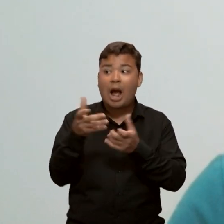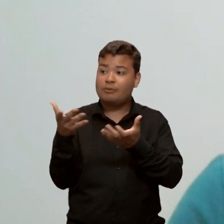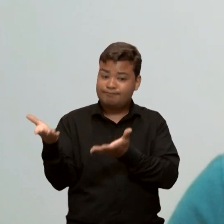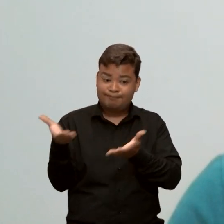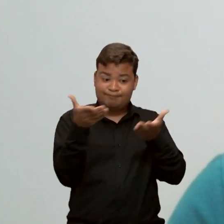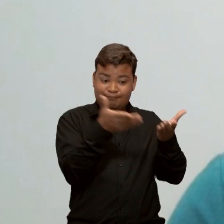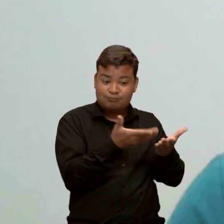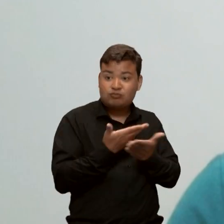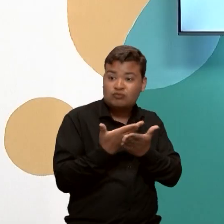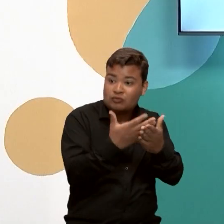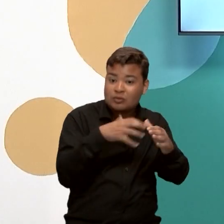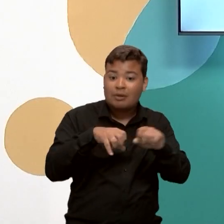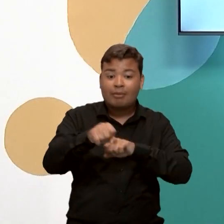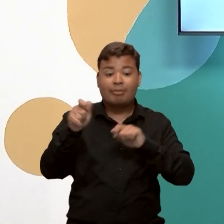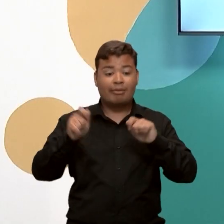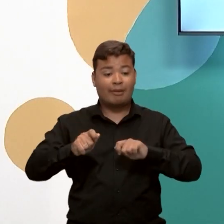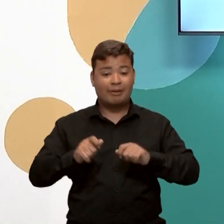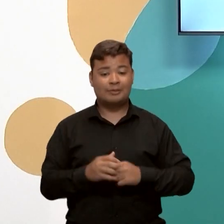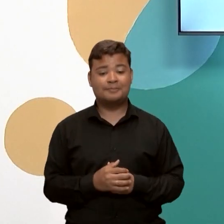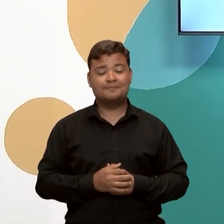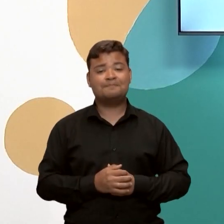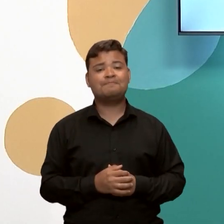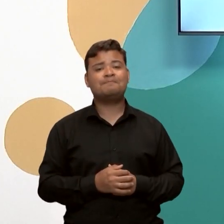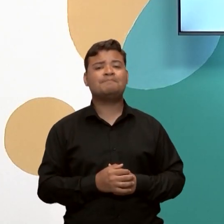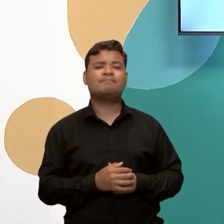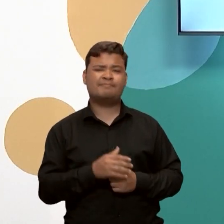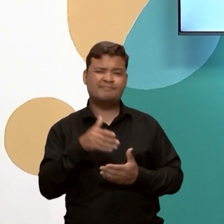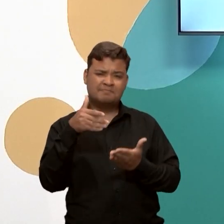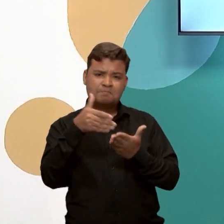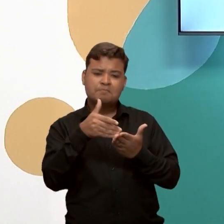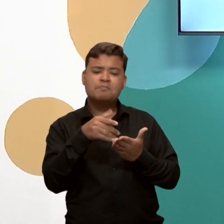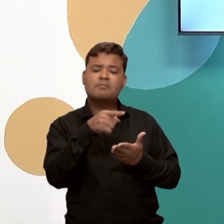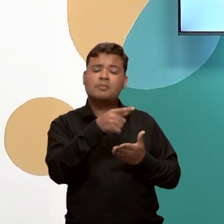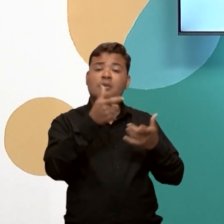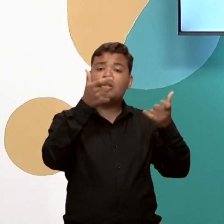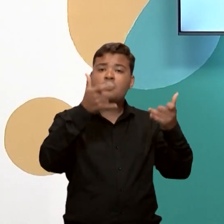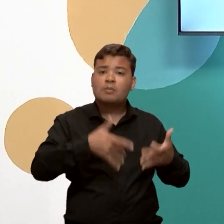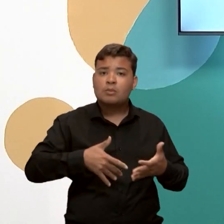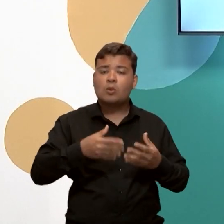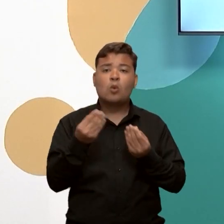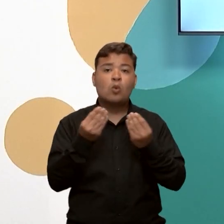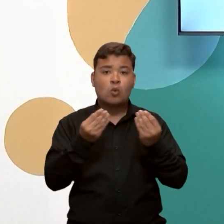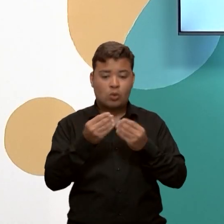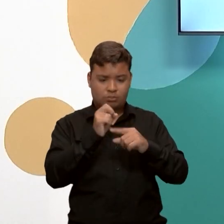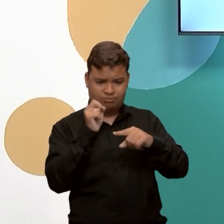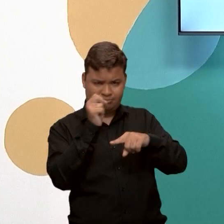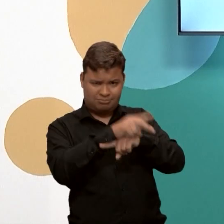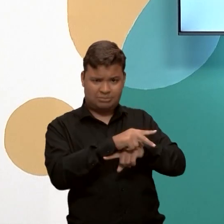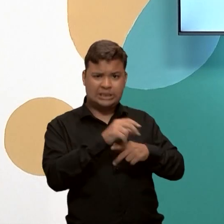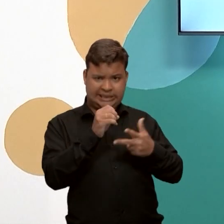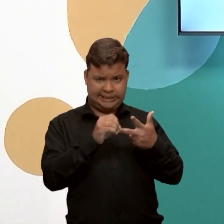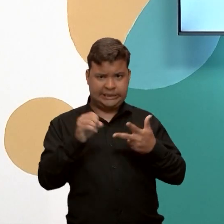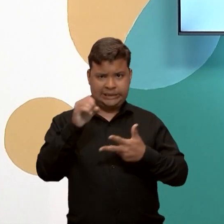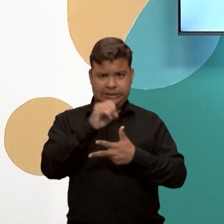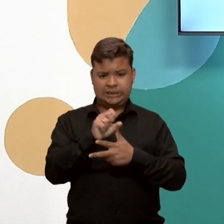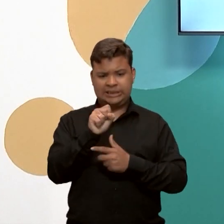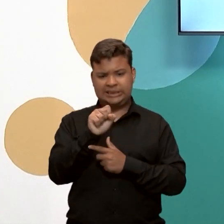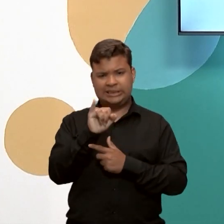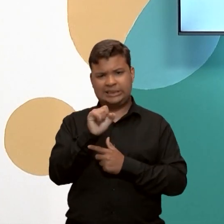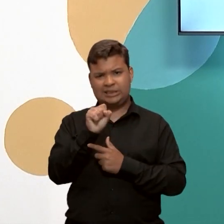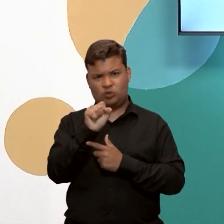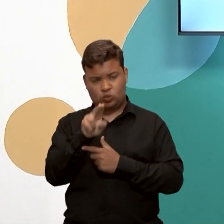país. Para a gente finalizar, Jonas, queria que você falasse, a forma de ingresso é o SISU mesmo, vai ter entrada agora no primeiro semestre